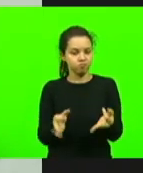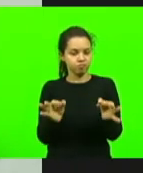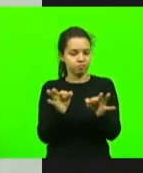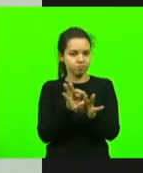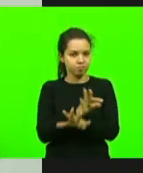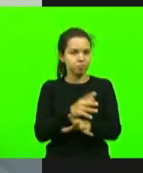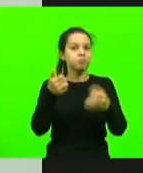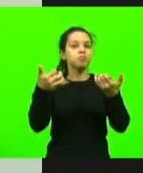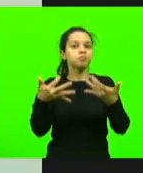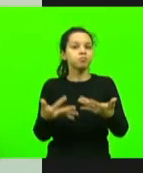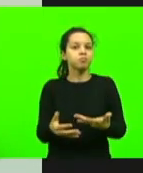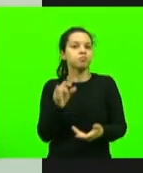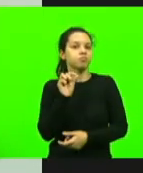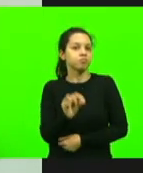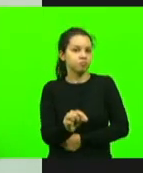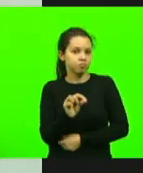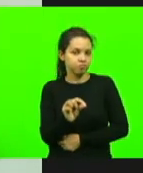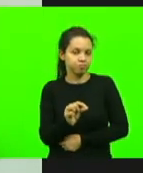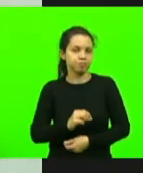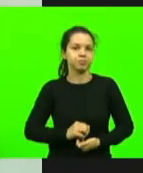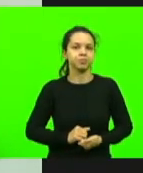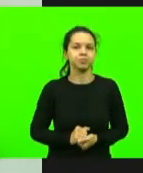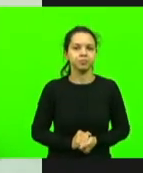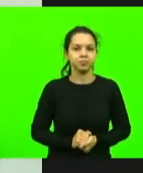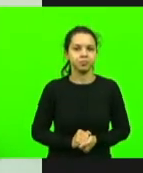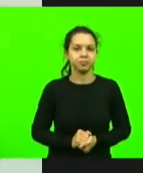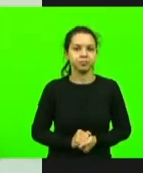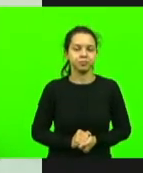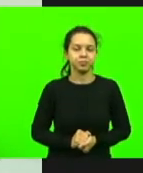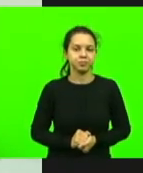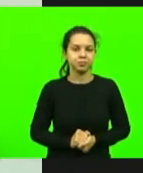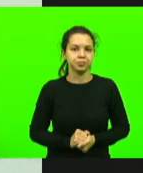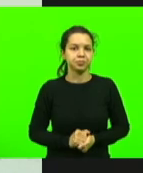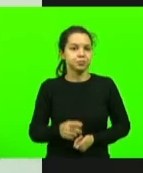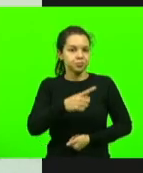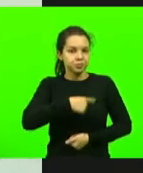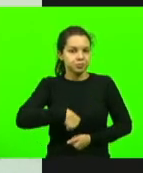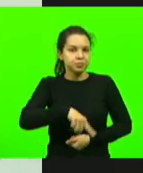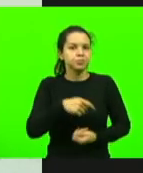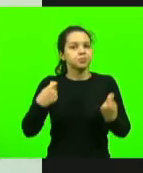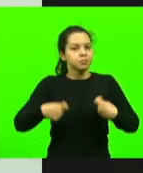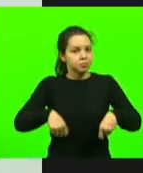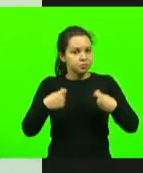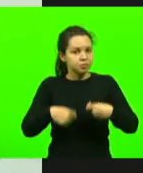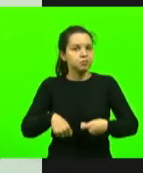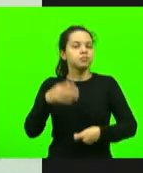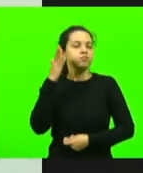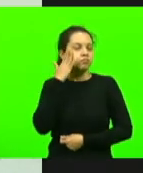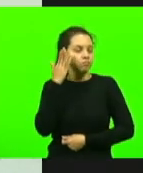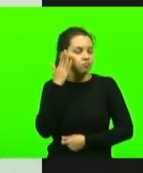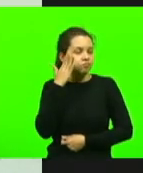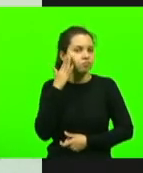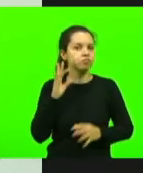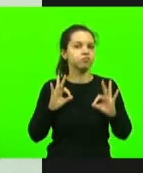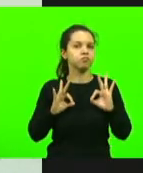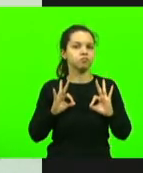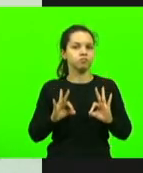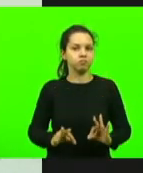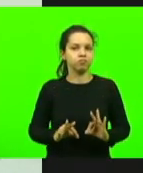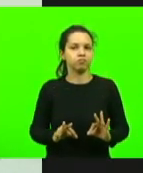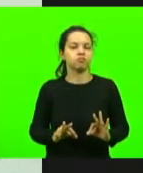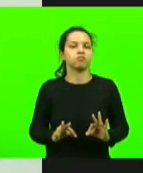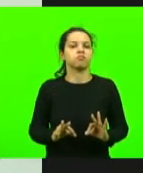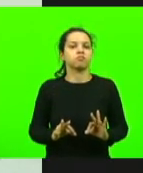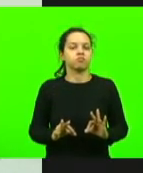dizendo deputada Luciane que é nós precisamos e tenho plena concordância que